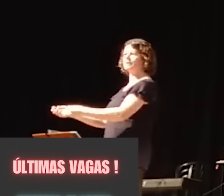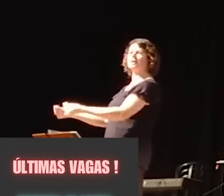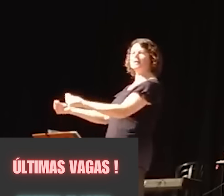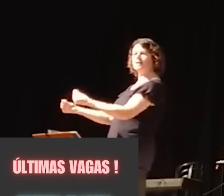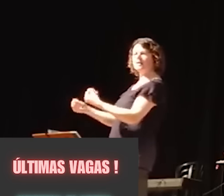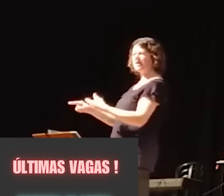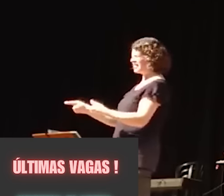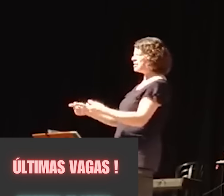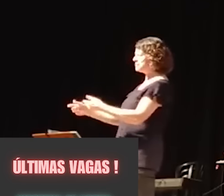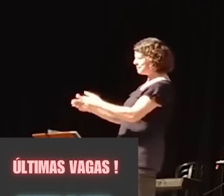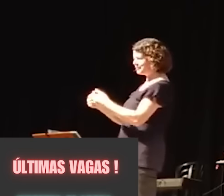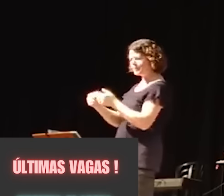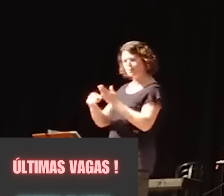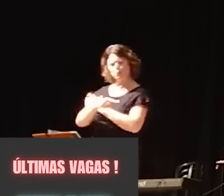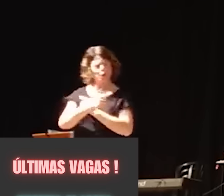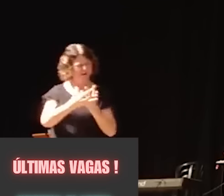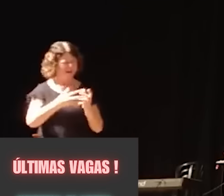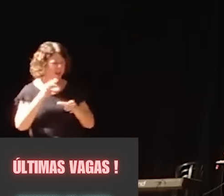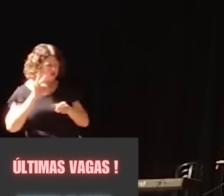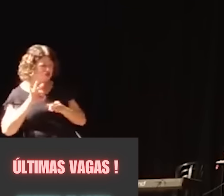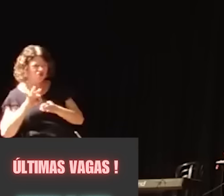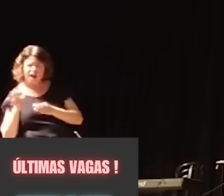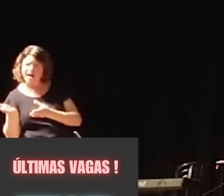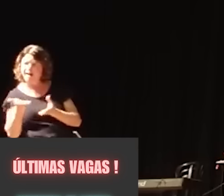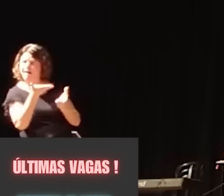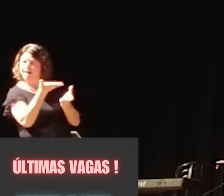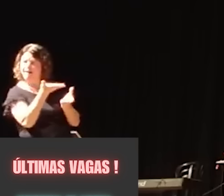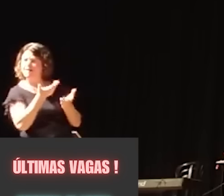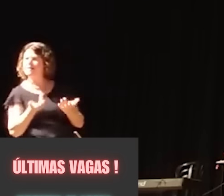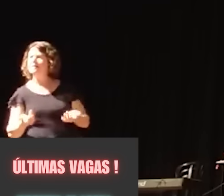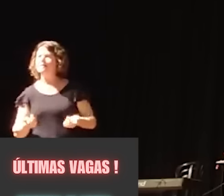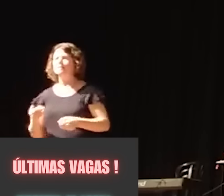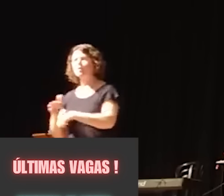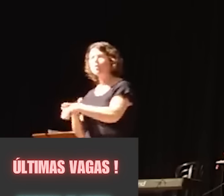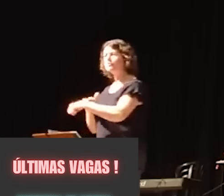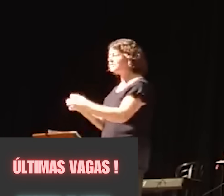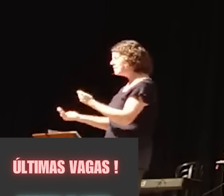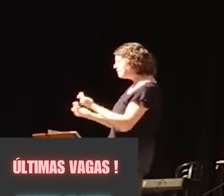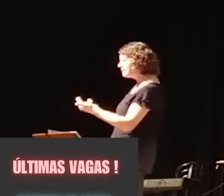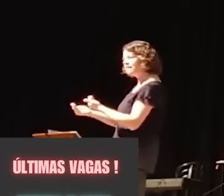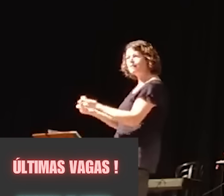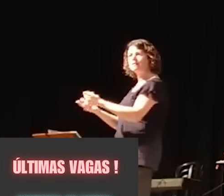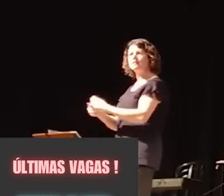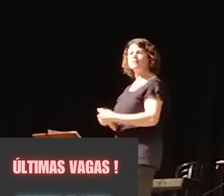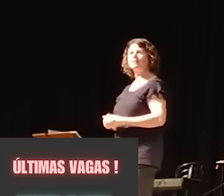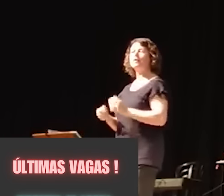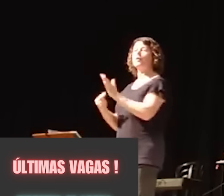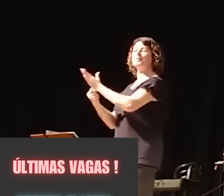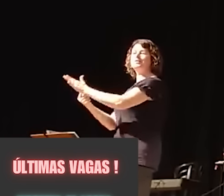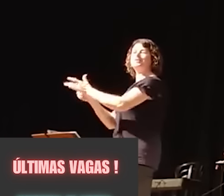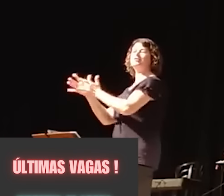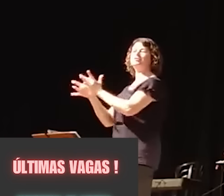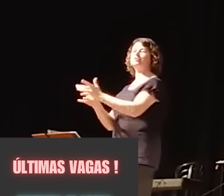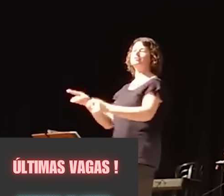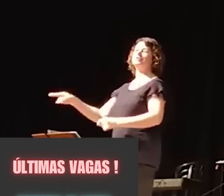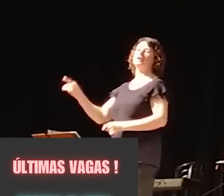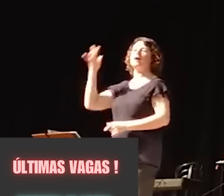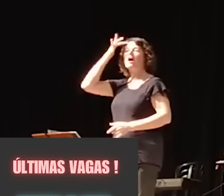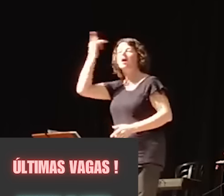sem sem aça horrível ofereceu lá ficamos começando eu apresentei Jesus para ele ele morreu perseguirei essa